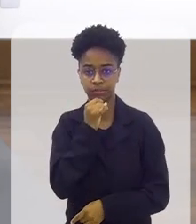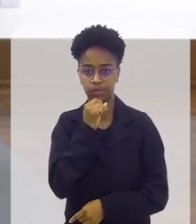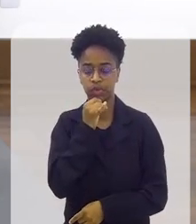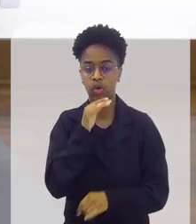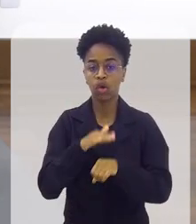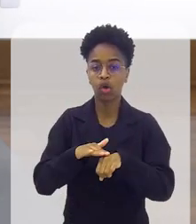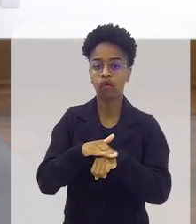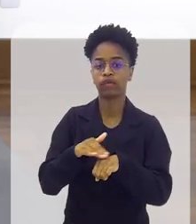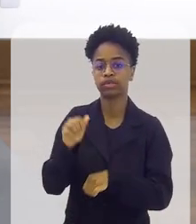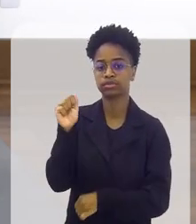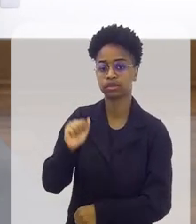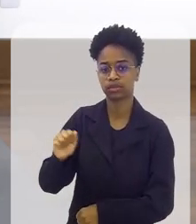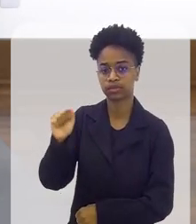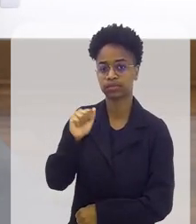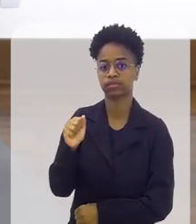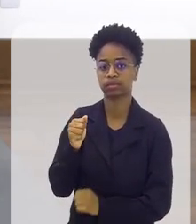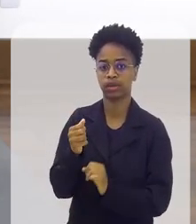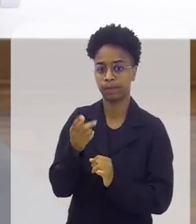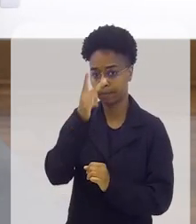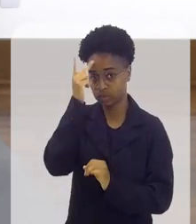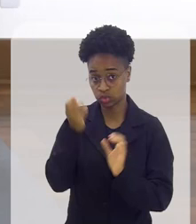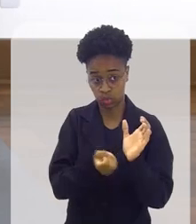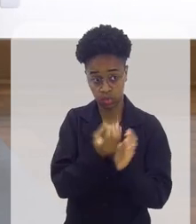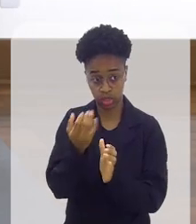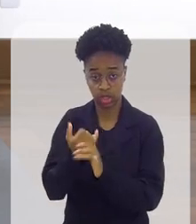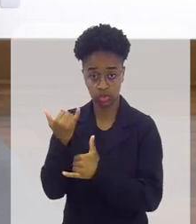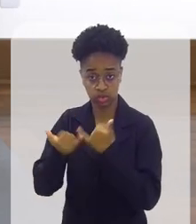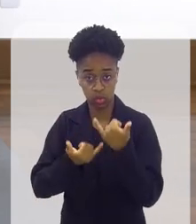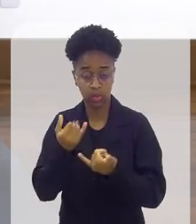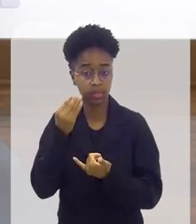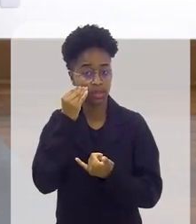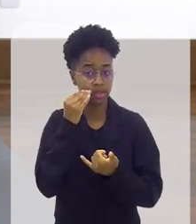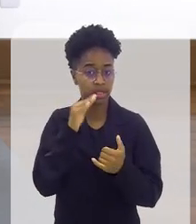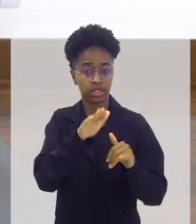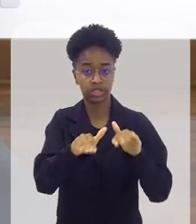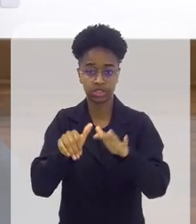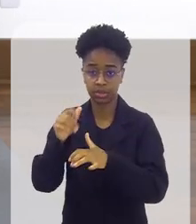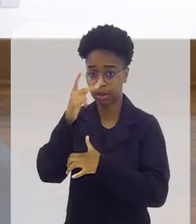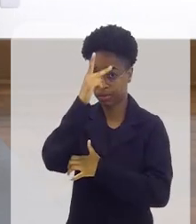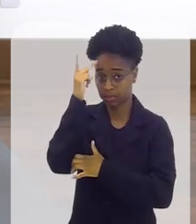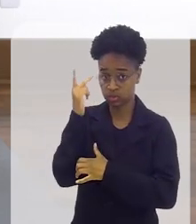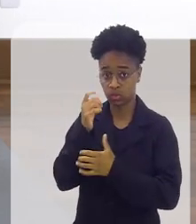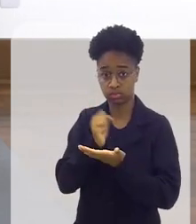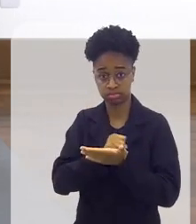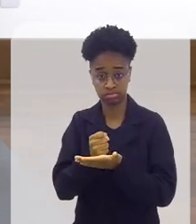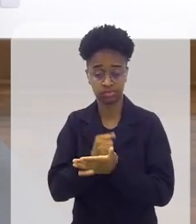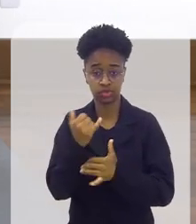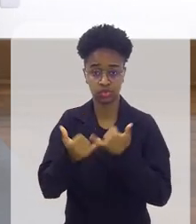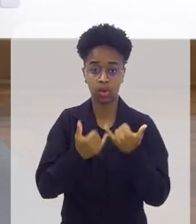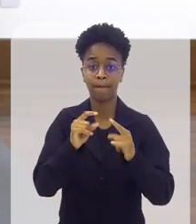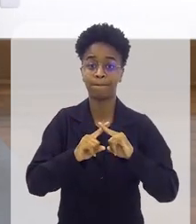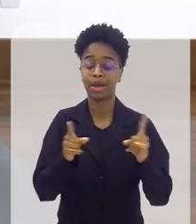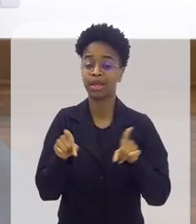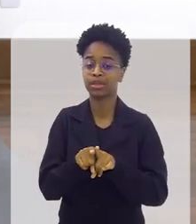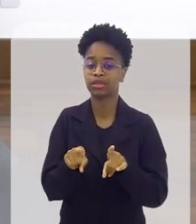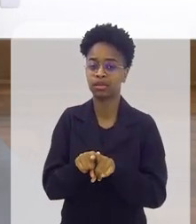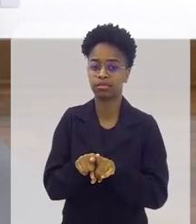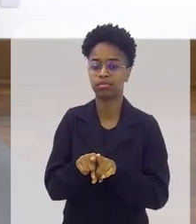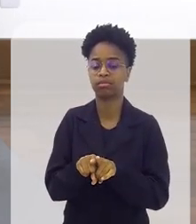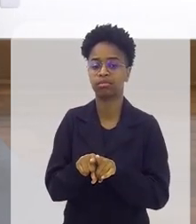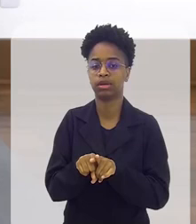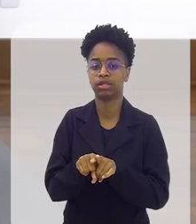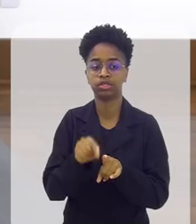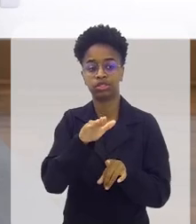por exemplo, uma conversa com as associações de desenvolvedores para trazer pessoas do meio de desenvolvimento de jogos, mas